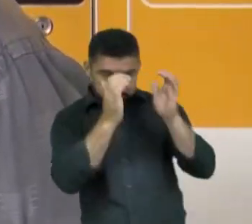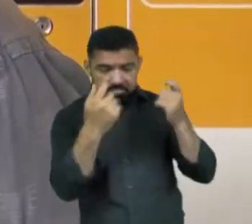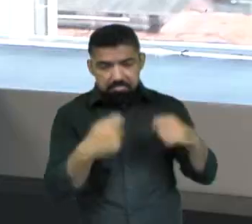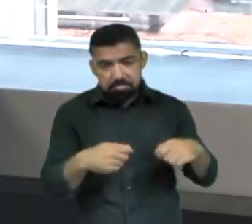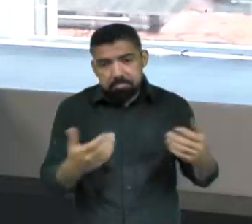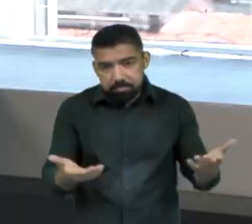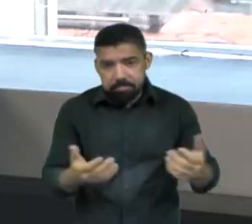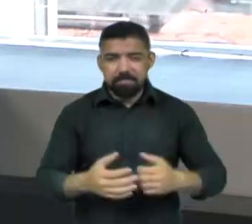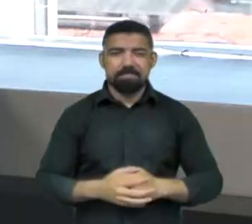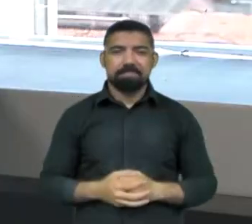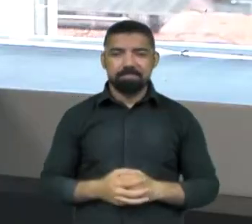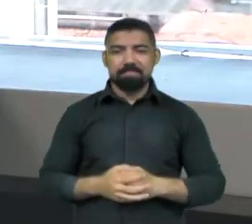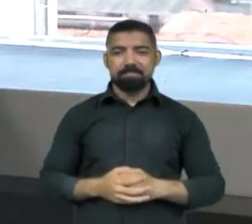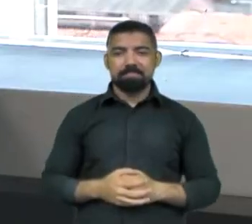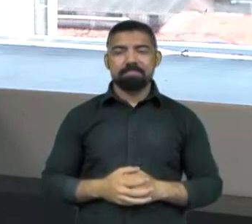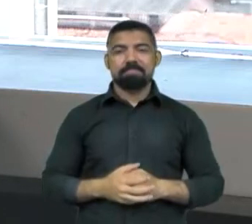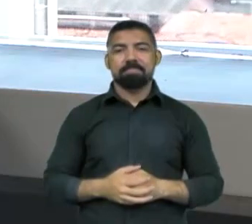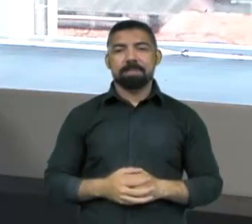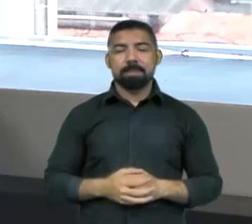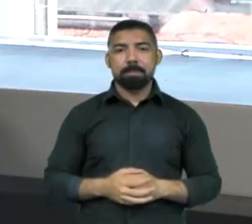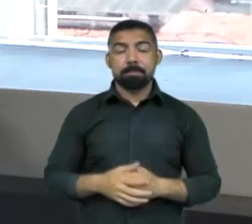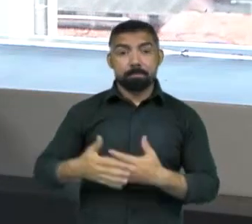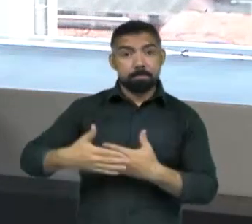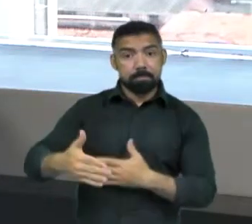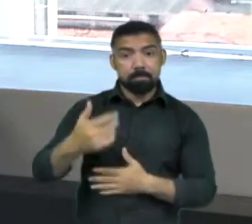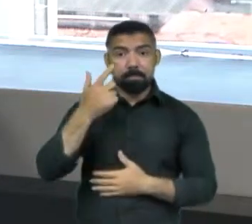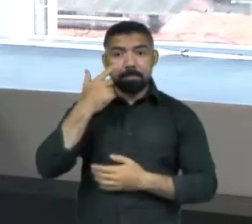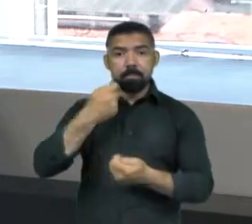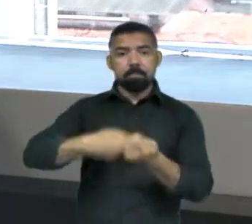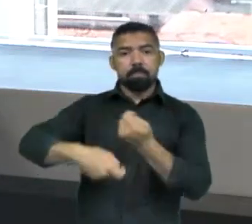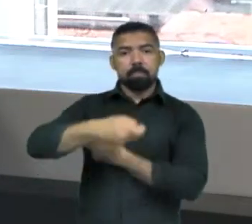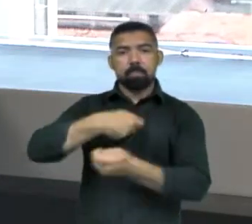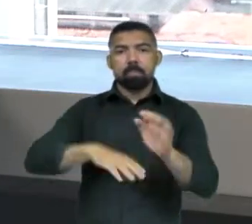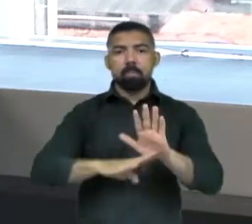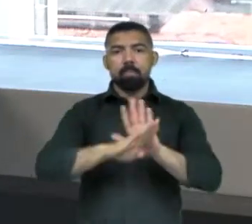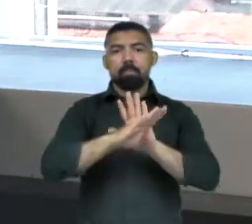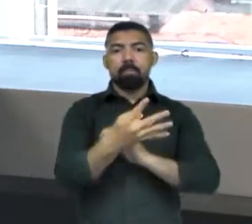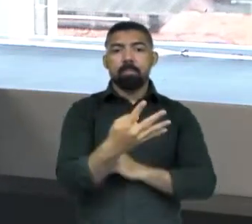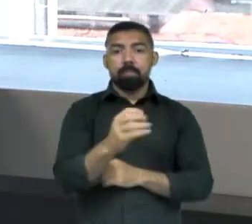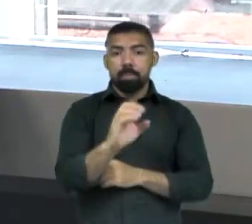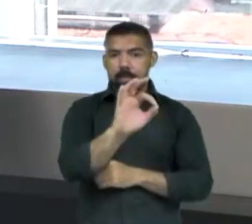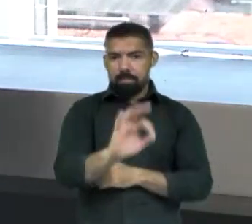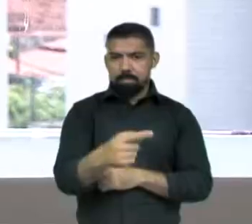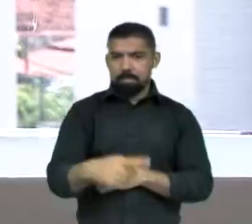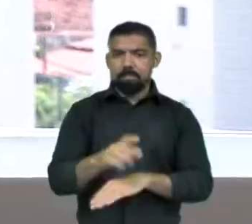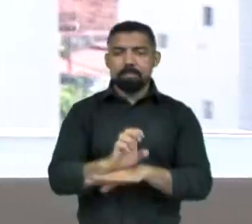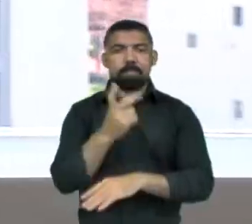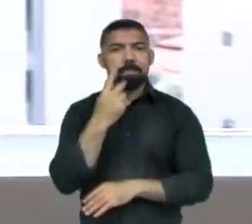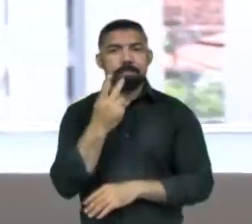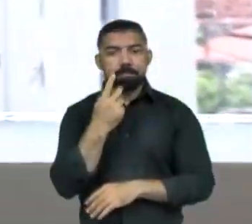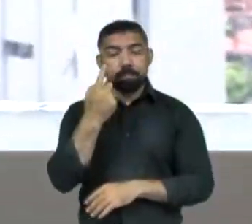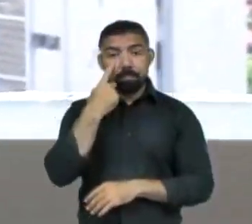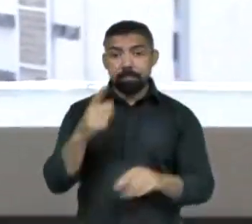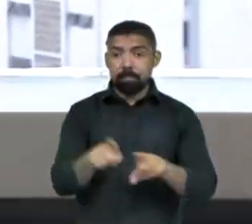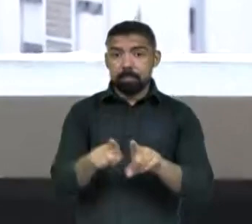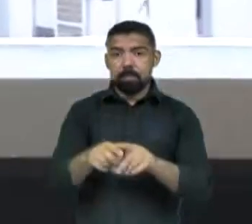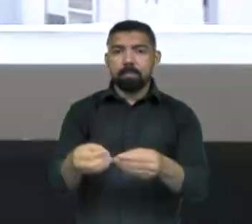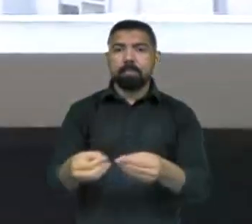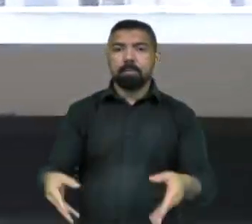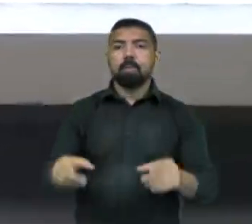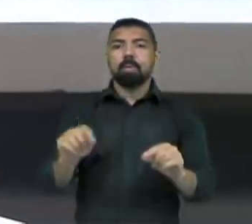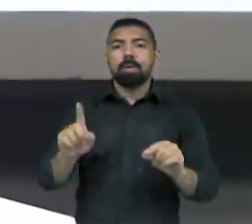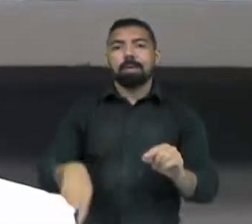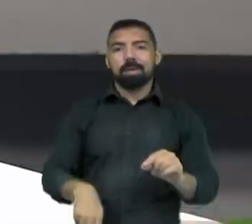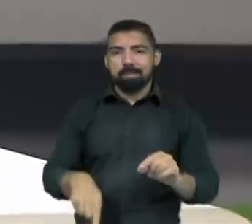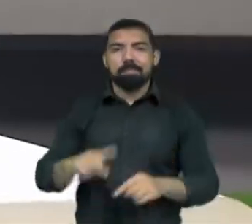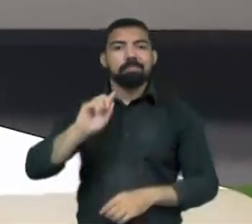né? A seguir, mercado pet cresce 40% no Ceará. E veja também o prejuízo da poluição